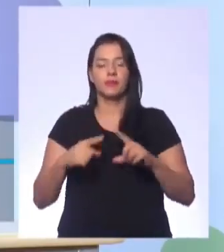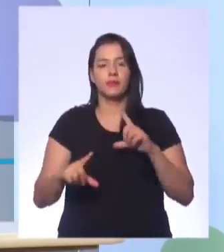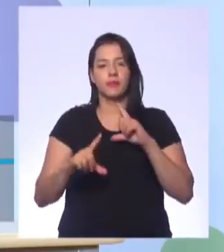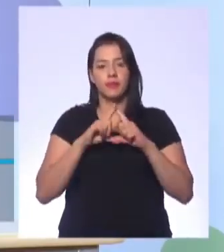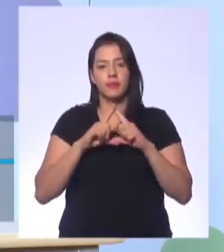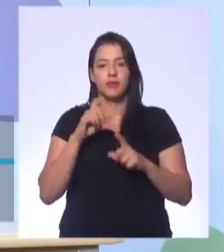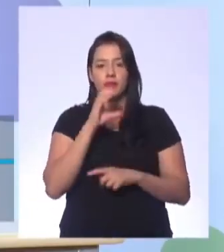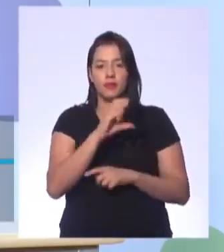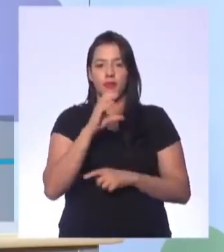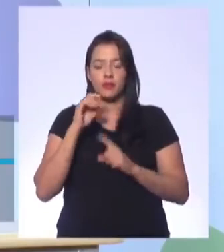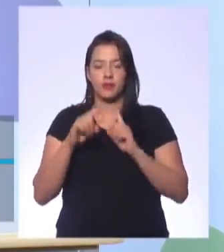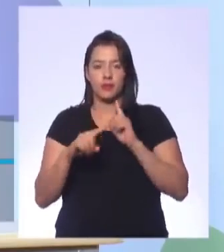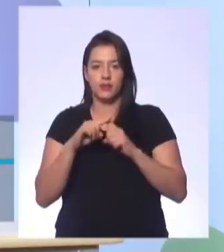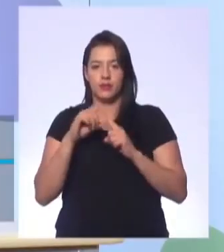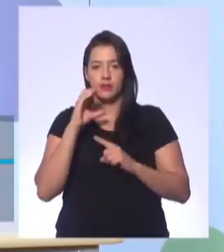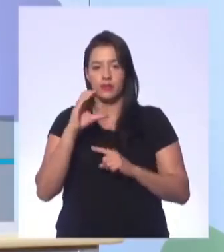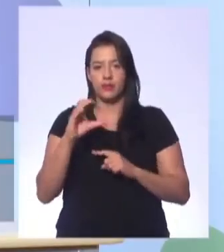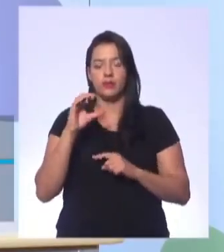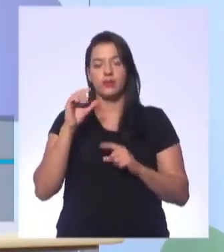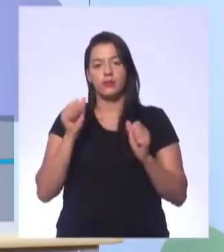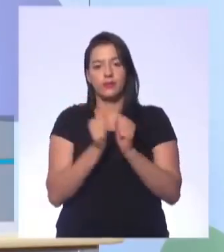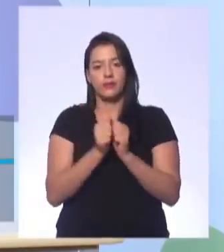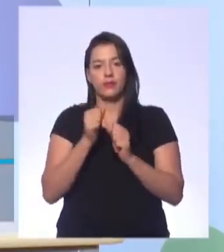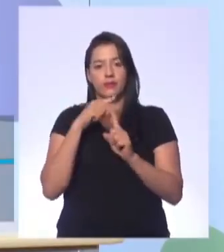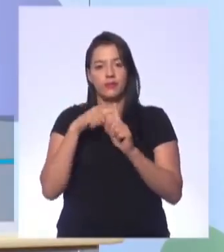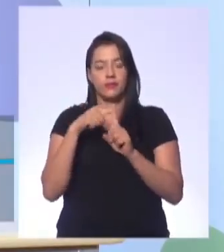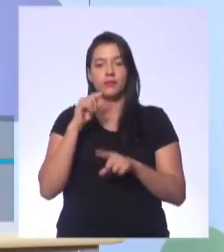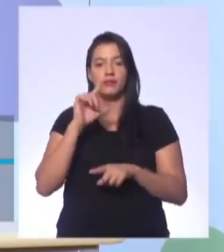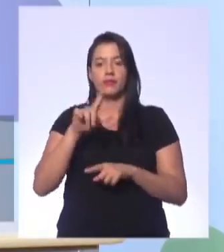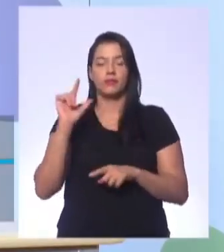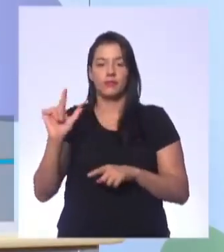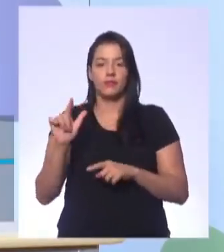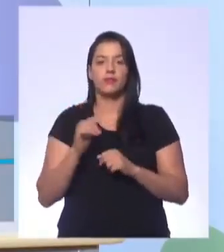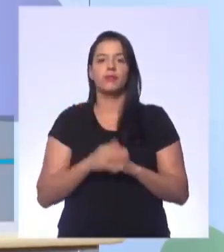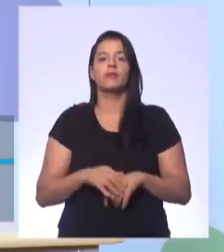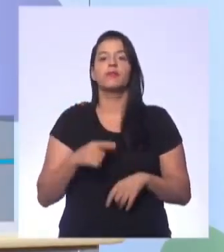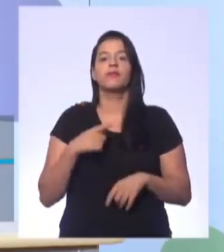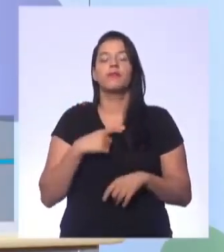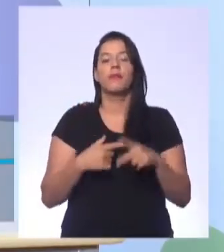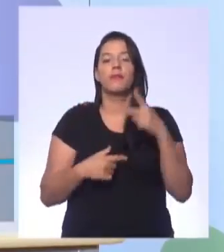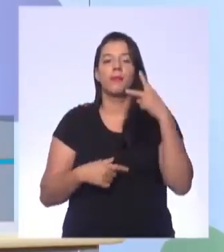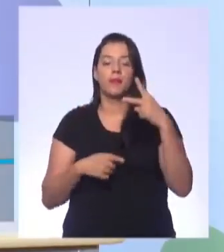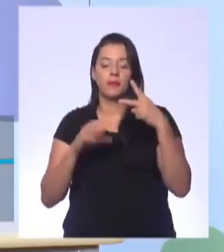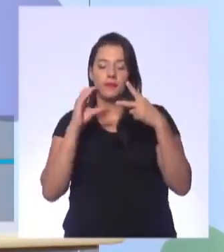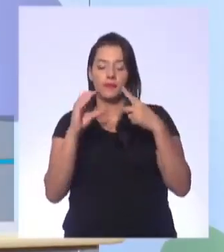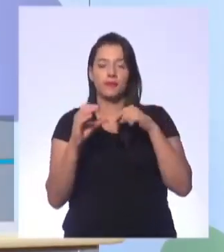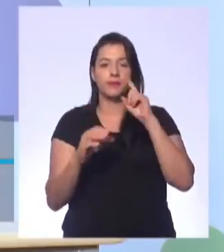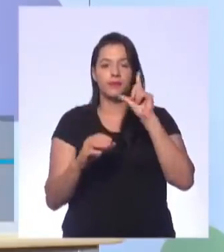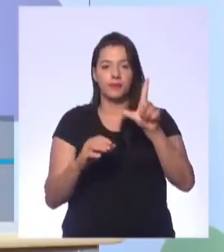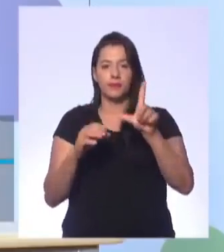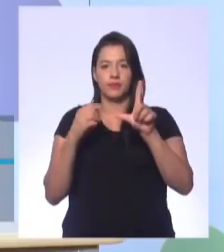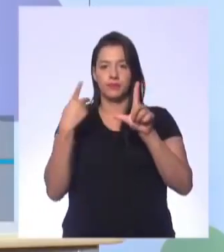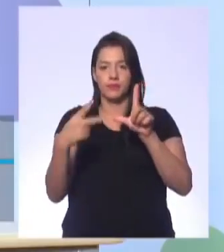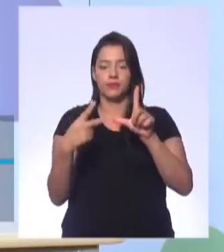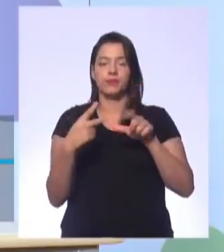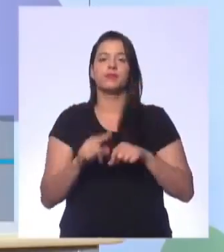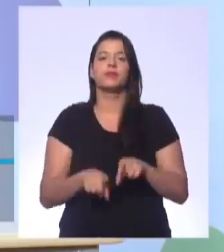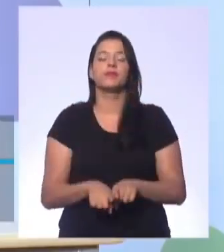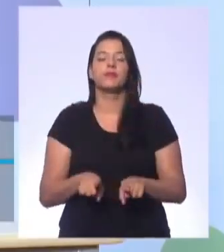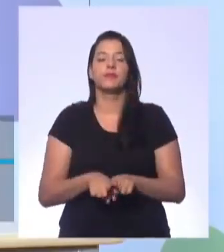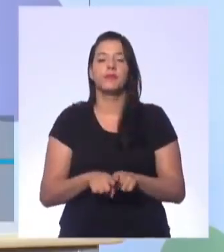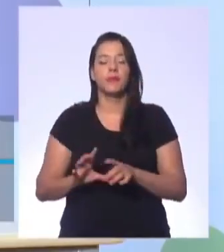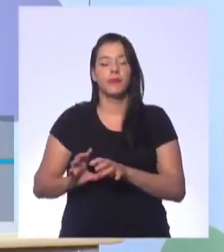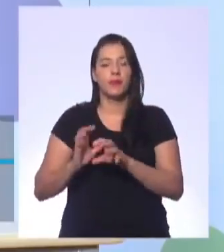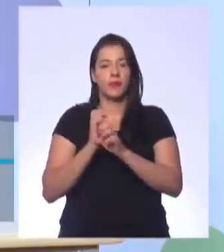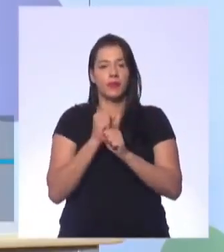CC mas ll-ta perímetro 2c mais 2 l professora Janete mandando as respostas lá